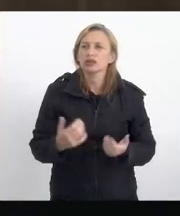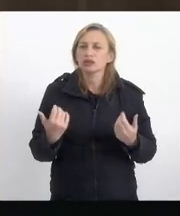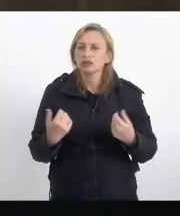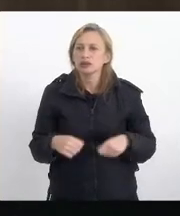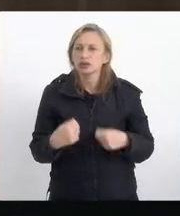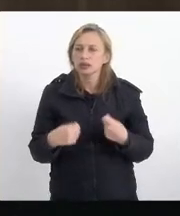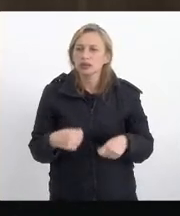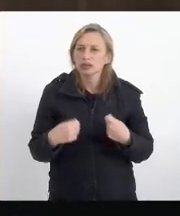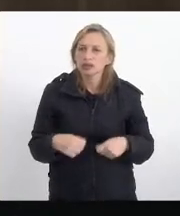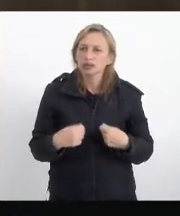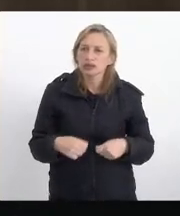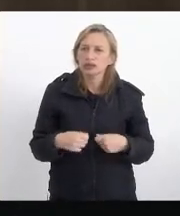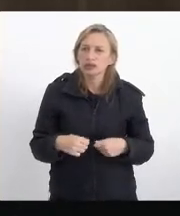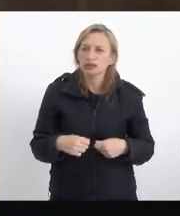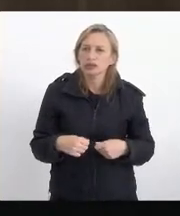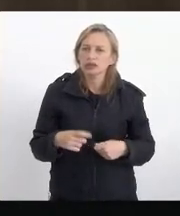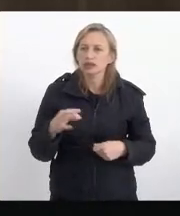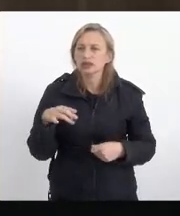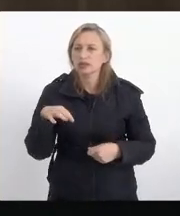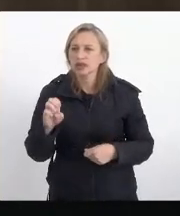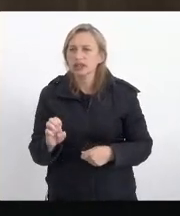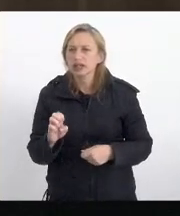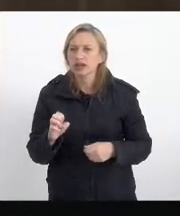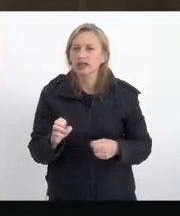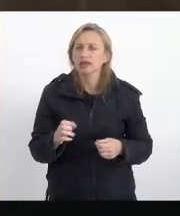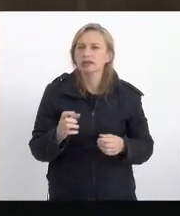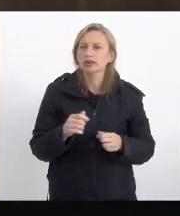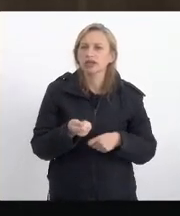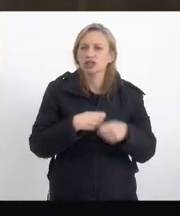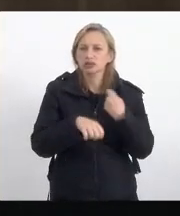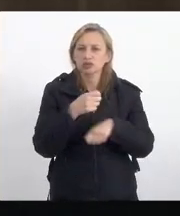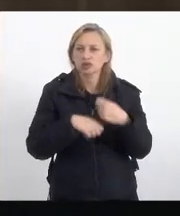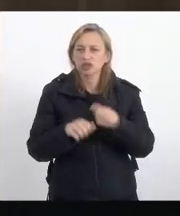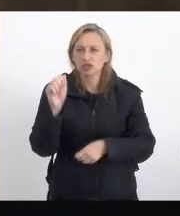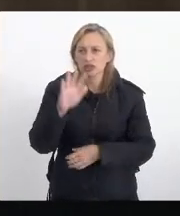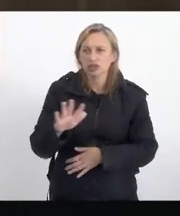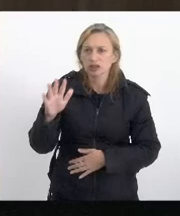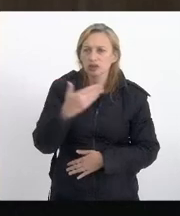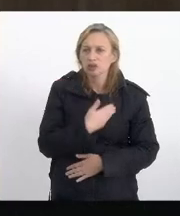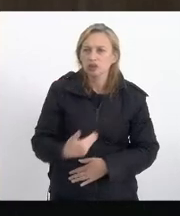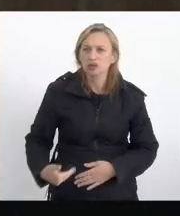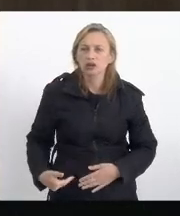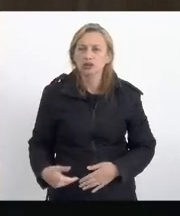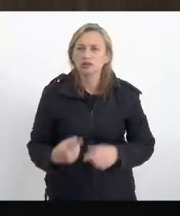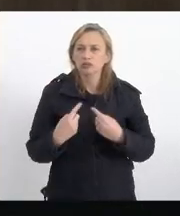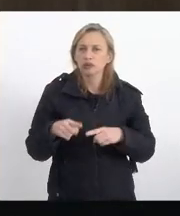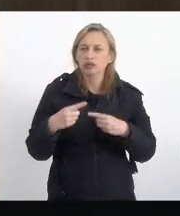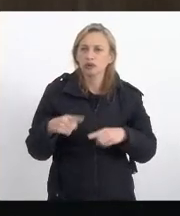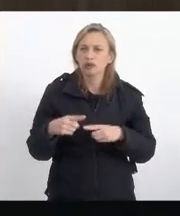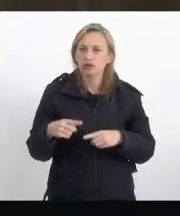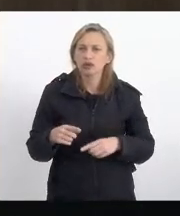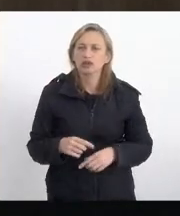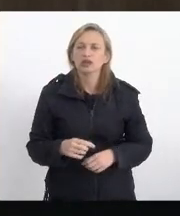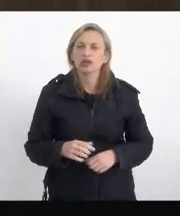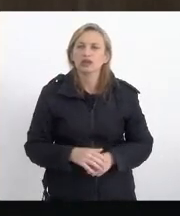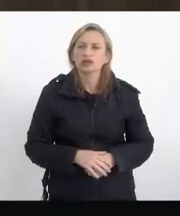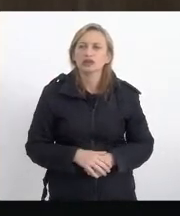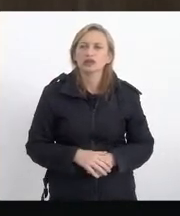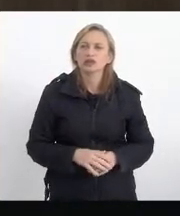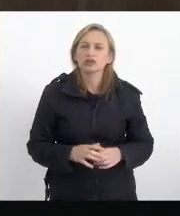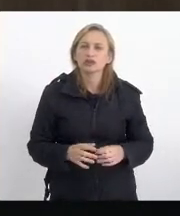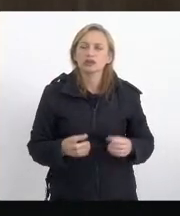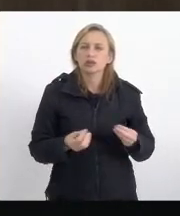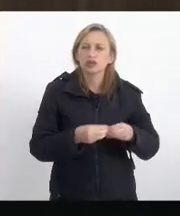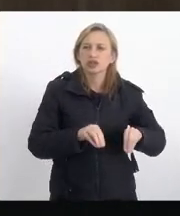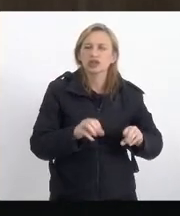de instabilidade para administrar e, geralmente, os governantes provocam e promovem o caos